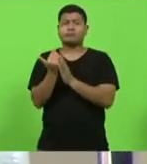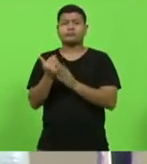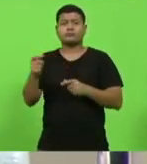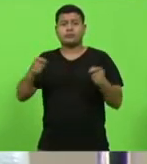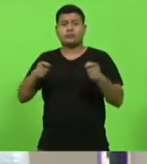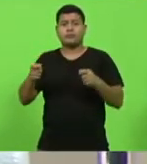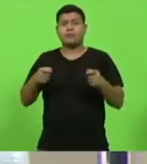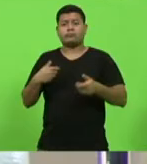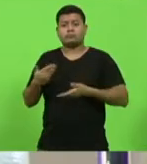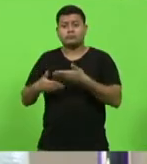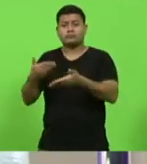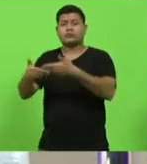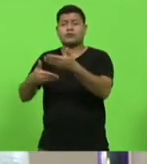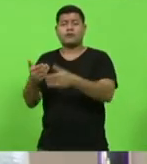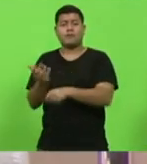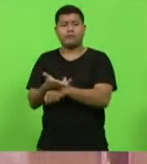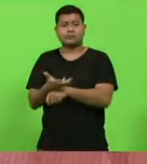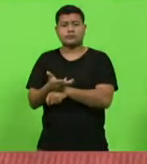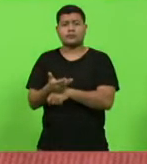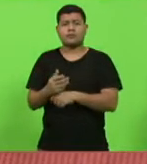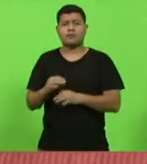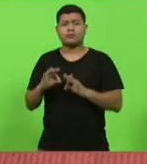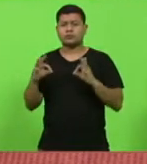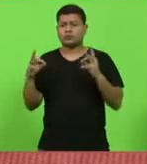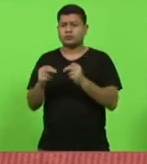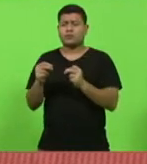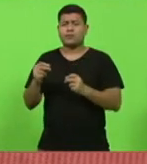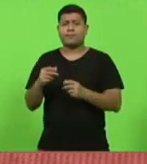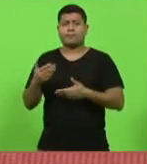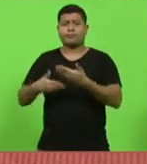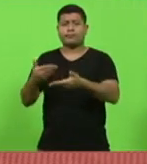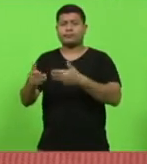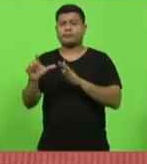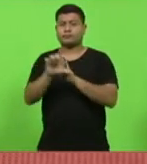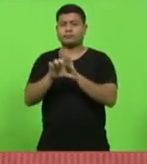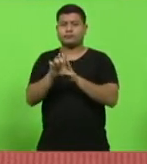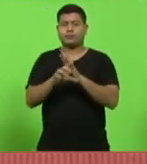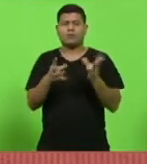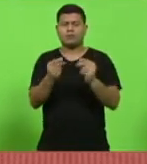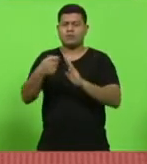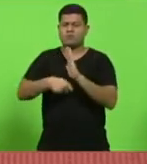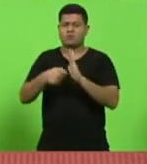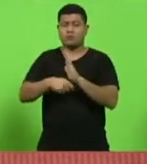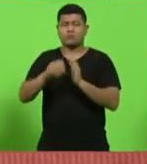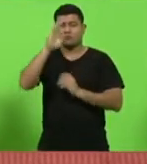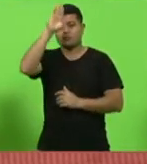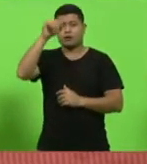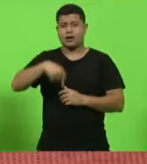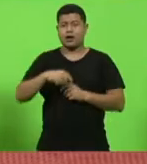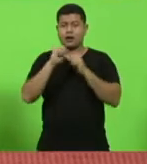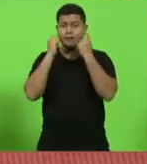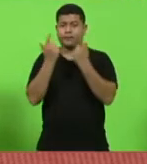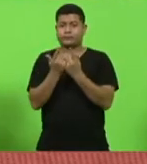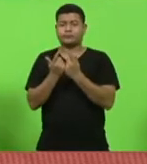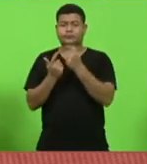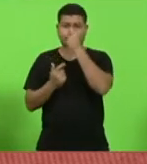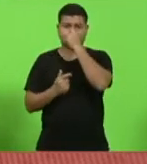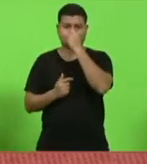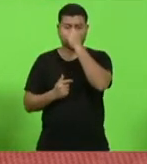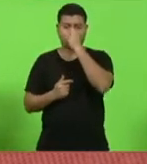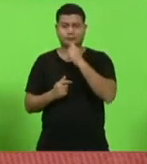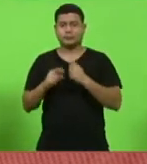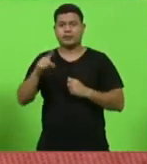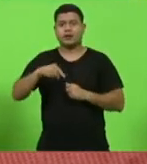de tramitação de todo um processo legislativo por tem algo se combate muito e principalmente aqui vosso correntes aqui no parlamento